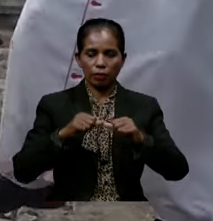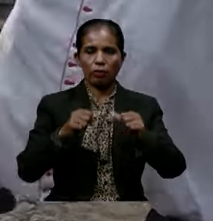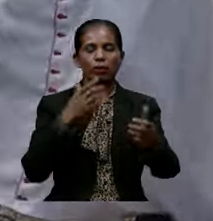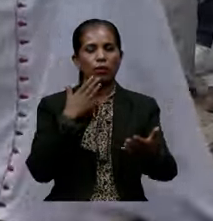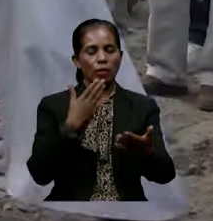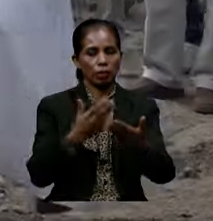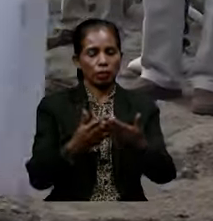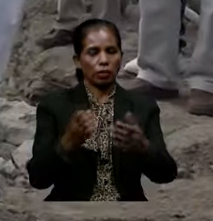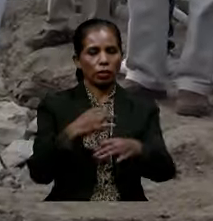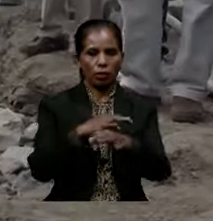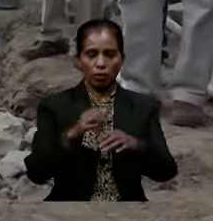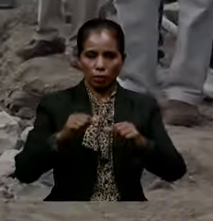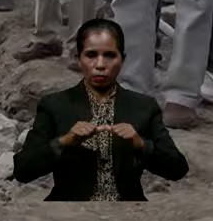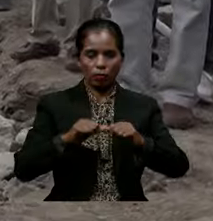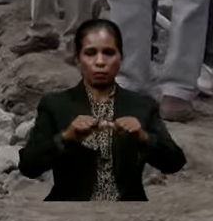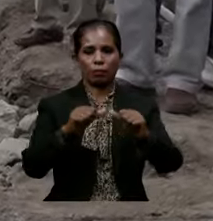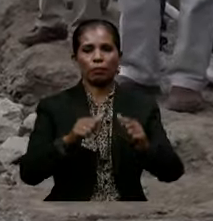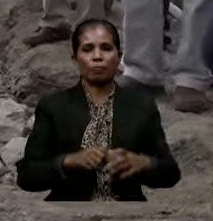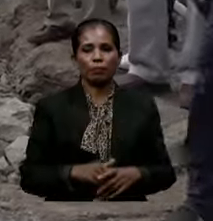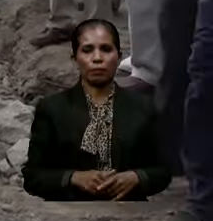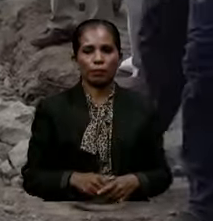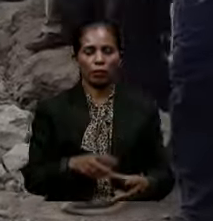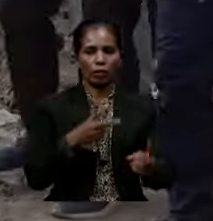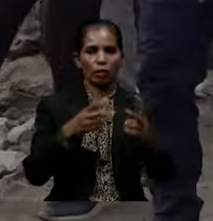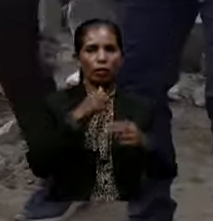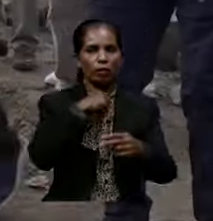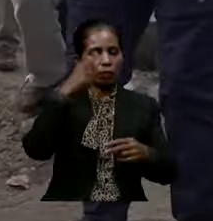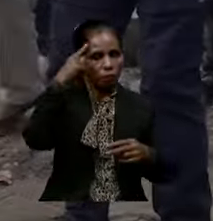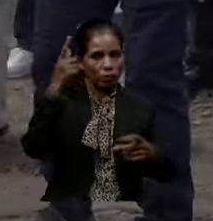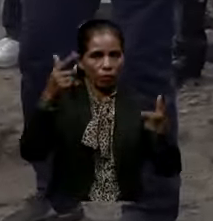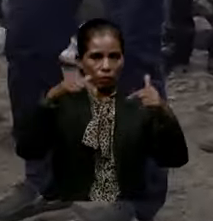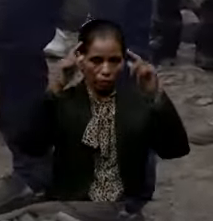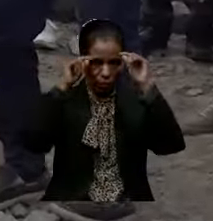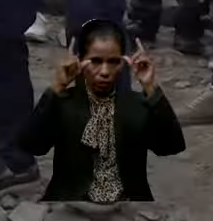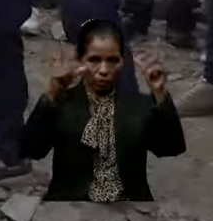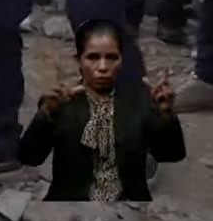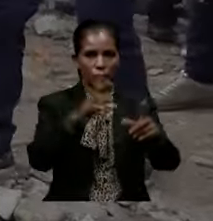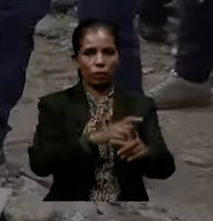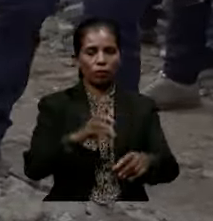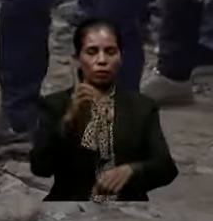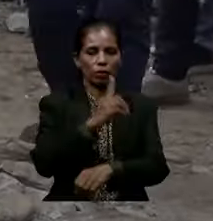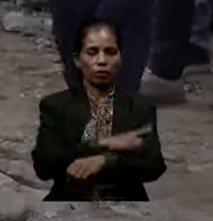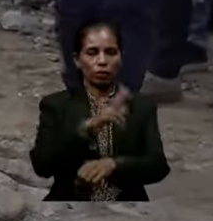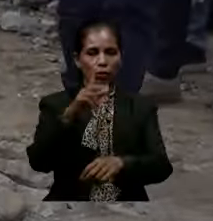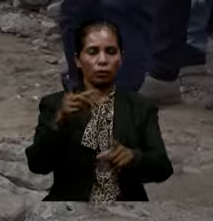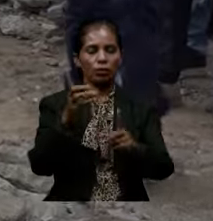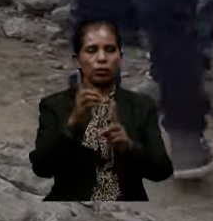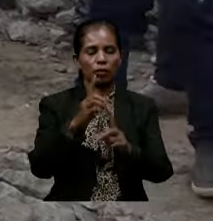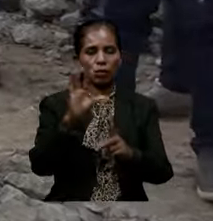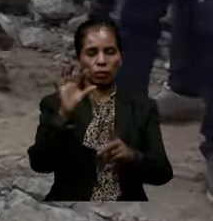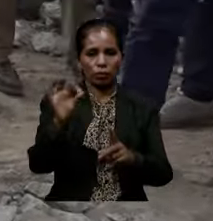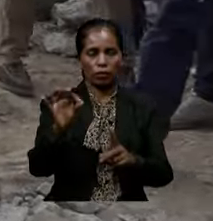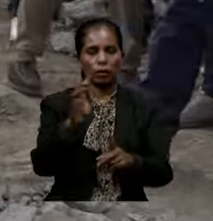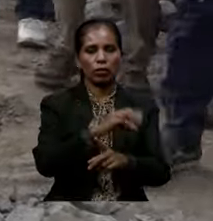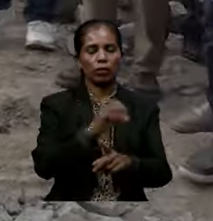melodia que está a moto. O visita Papa Francisco neve semai a Timor Leste durante loron tolu a huu si loron sia toloron